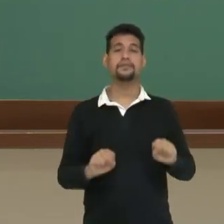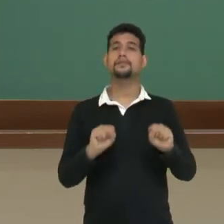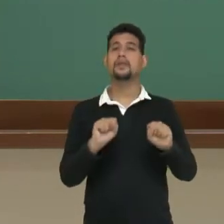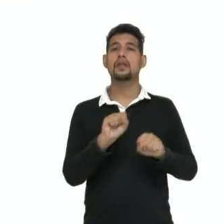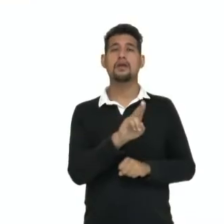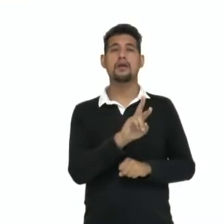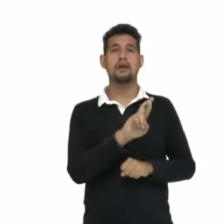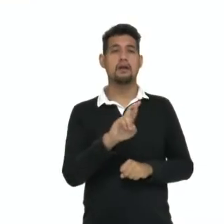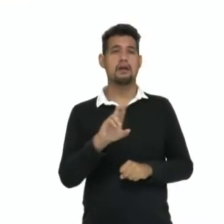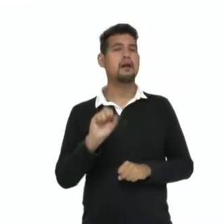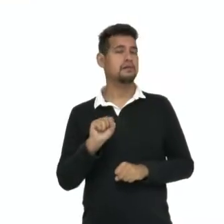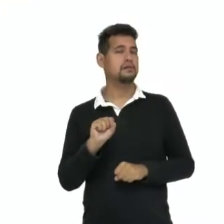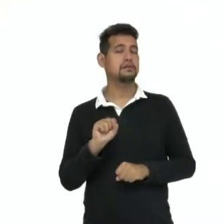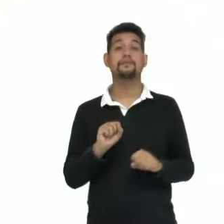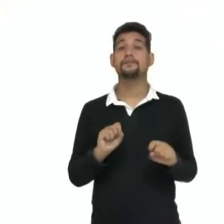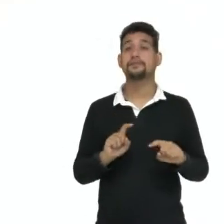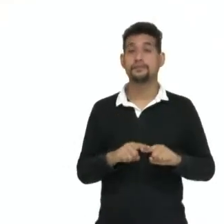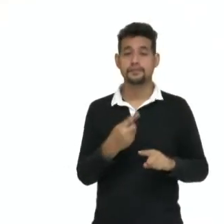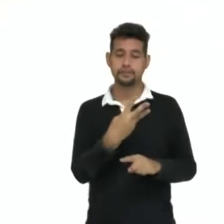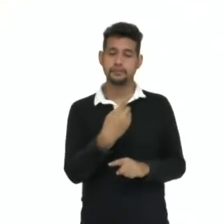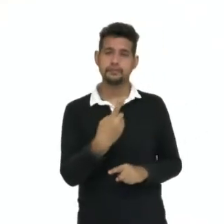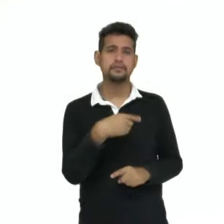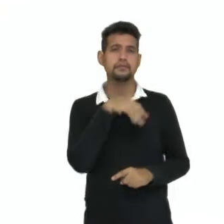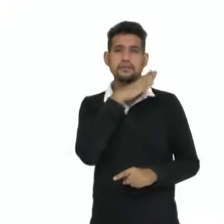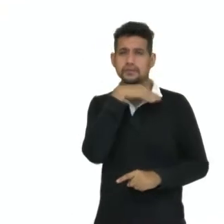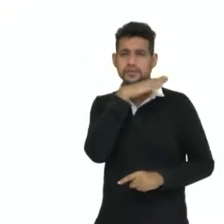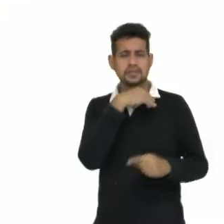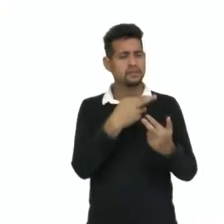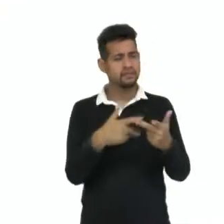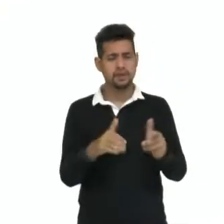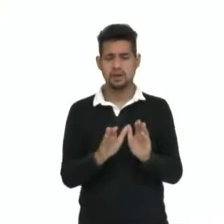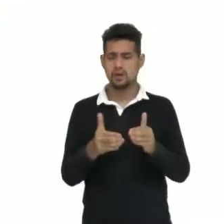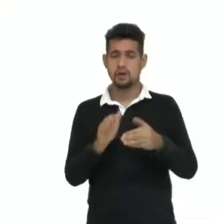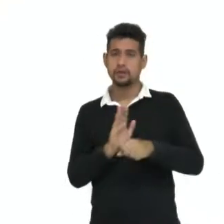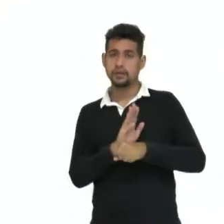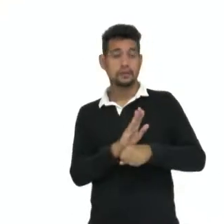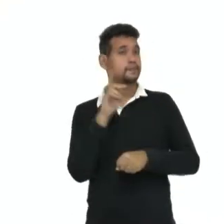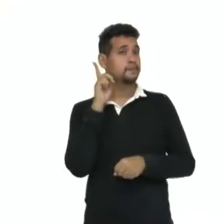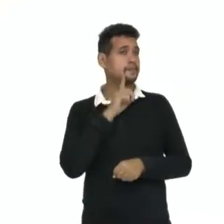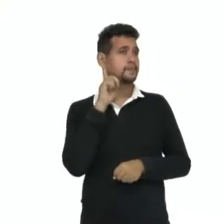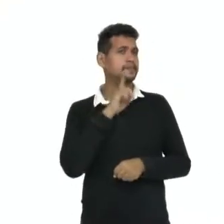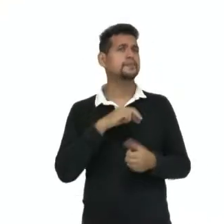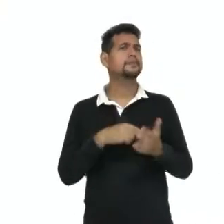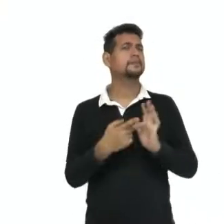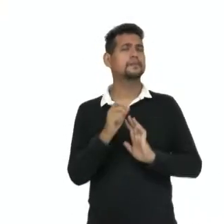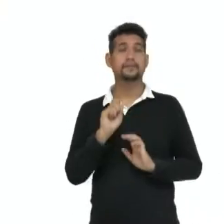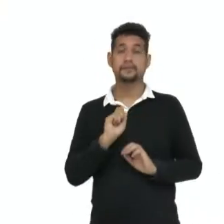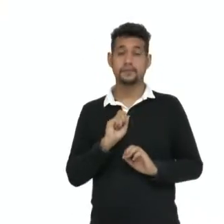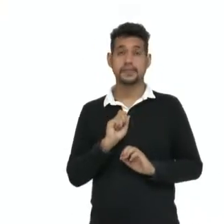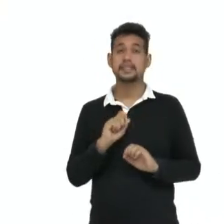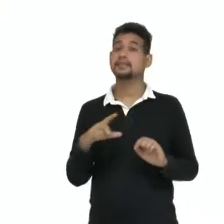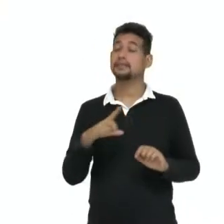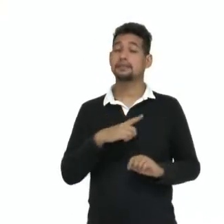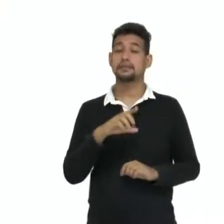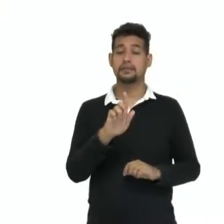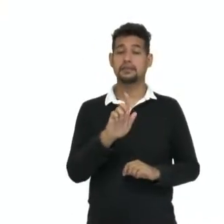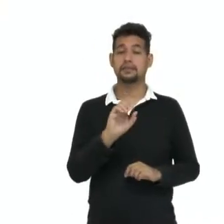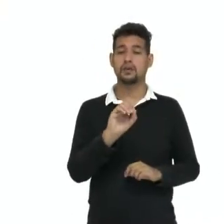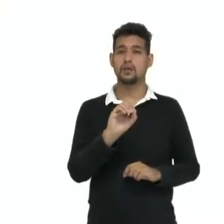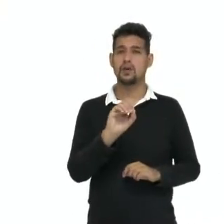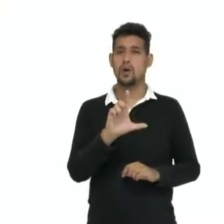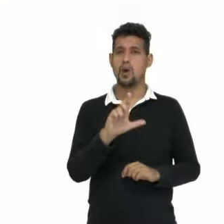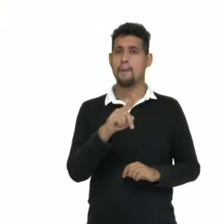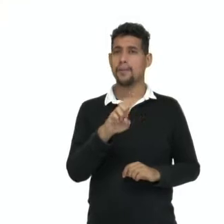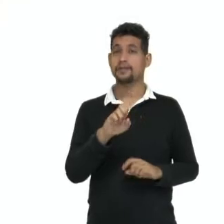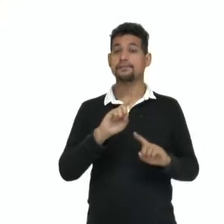soviético. Em 31 de março, civis e militares, com o apoio dos Estados Unidos, desfecharam um golpe de Estado que